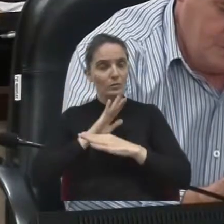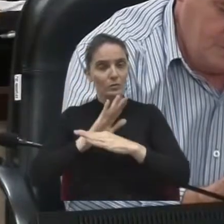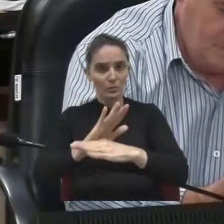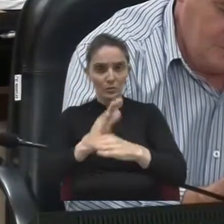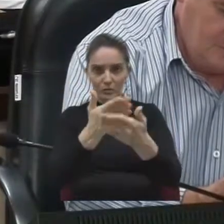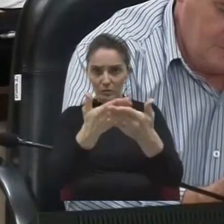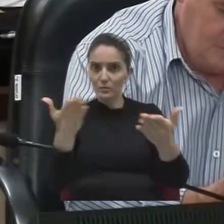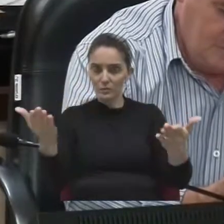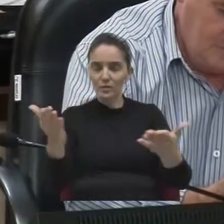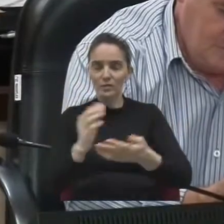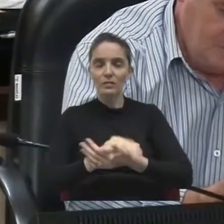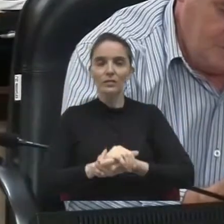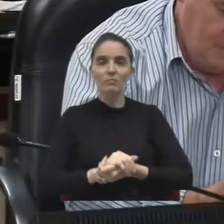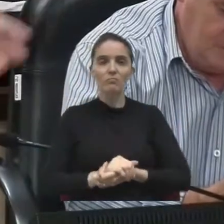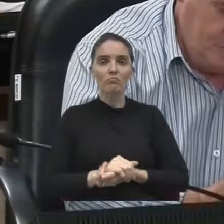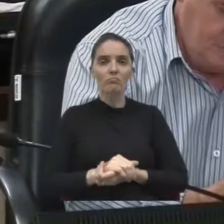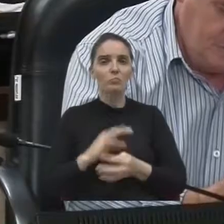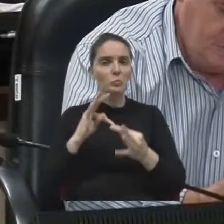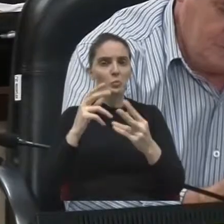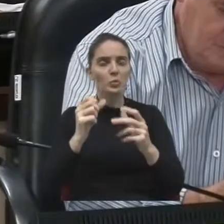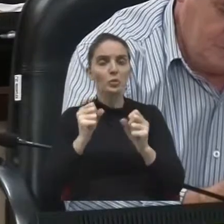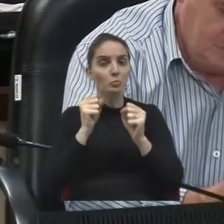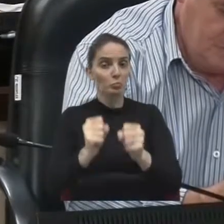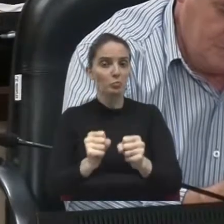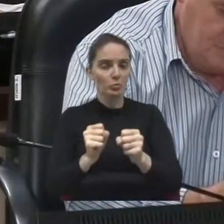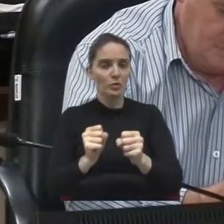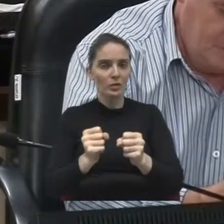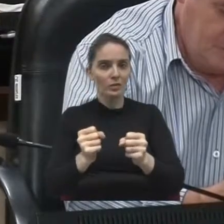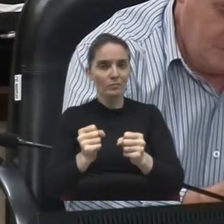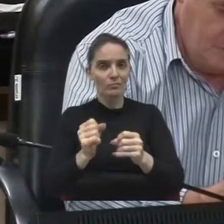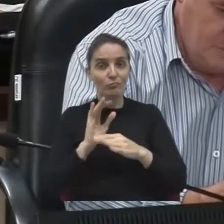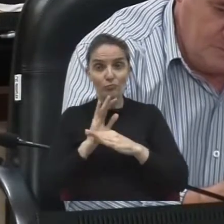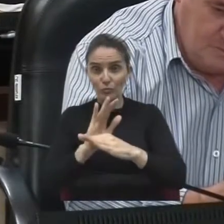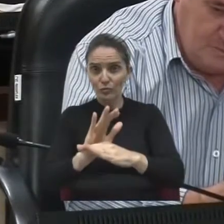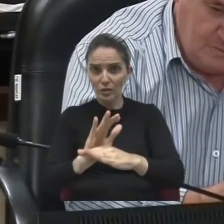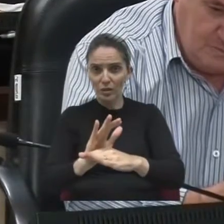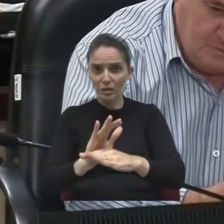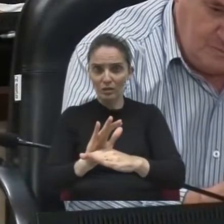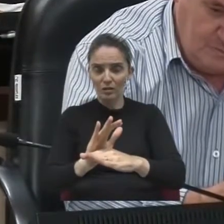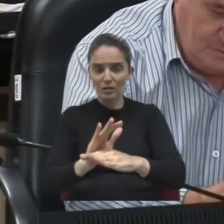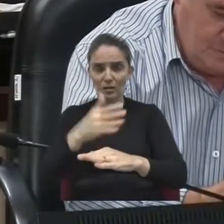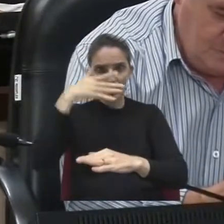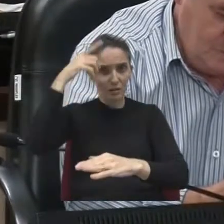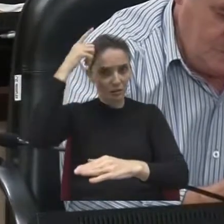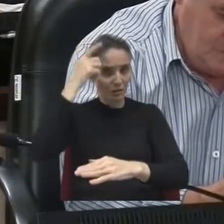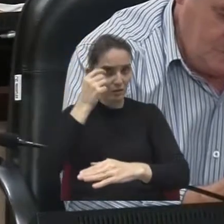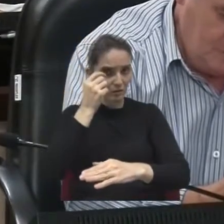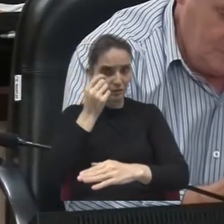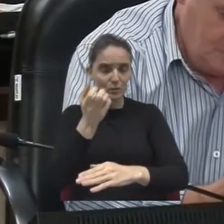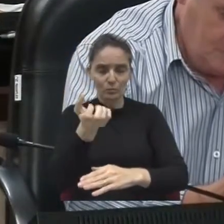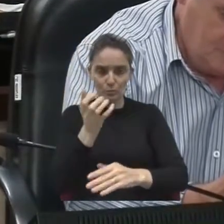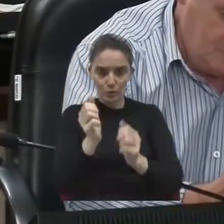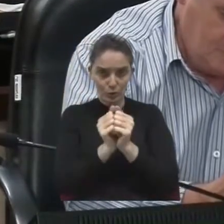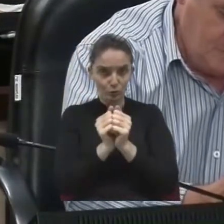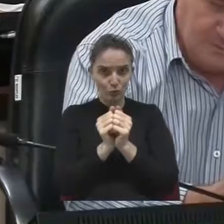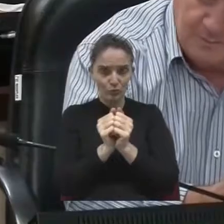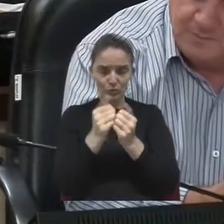que eu puder servi-los, contem comigo, que graciosamente assim o farei. Obrigado,